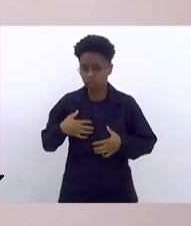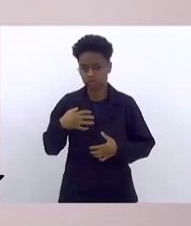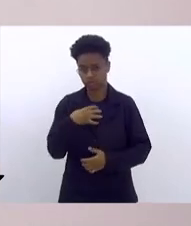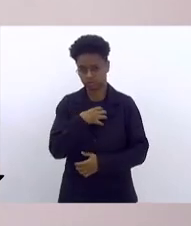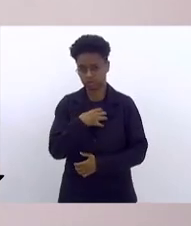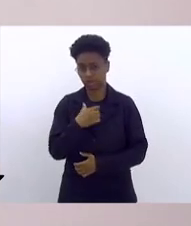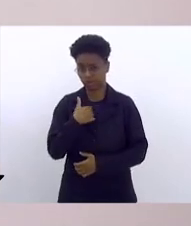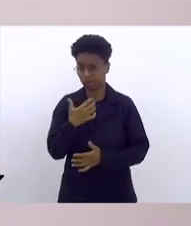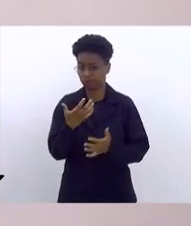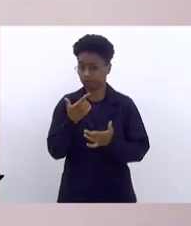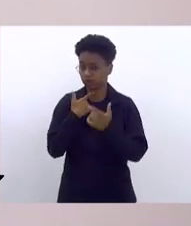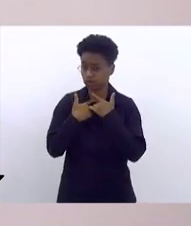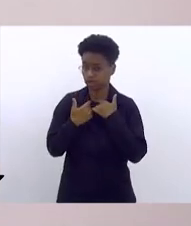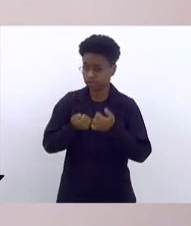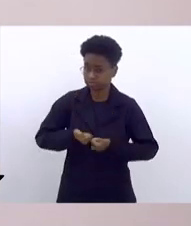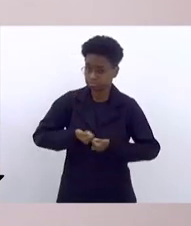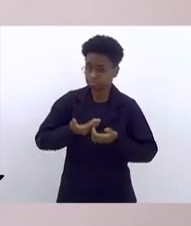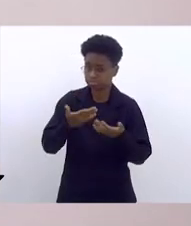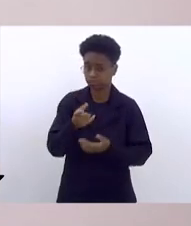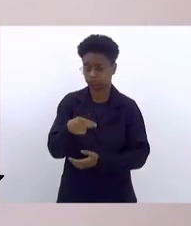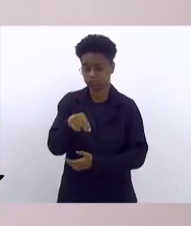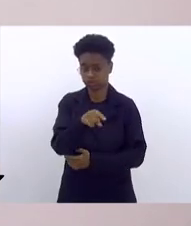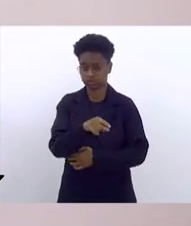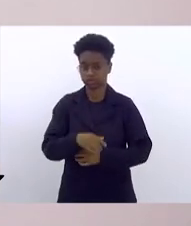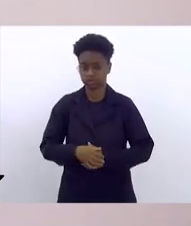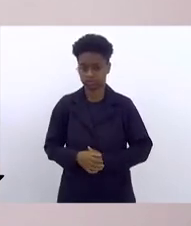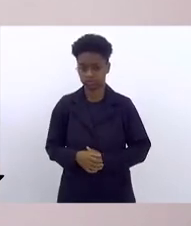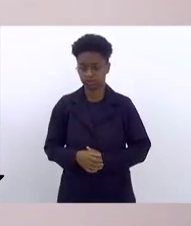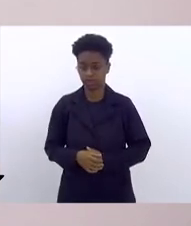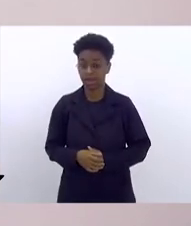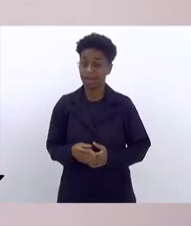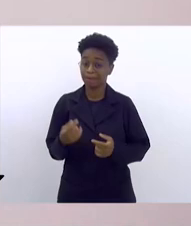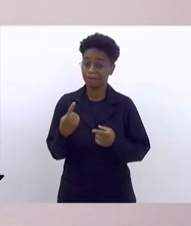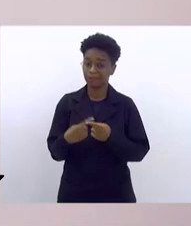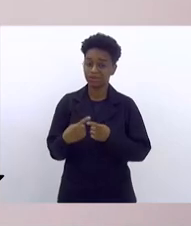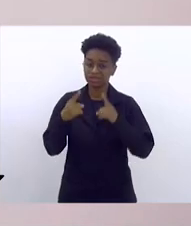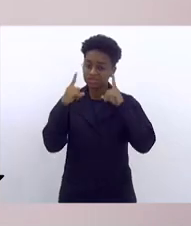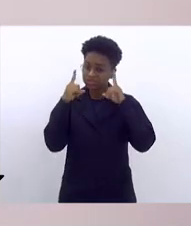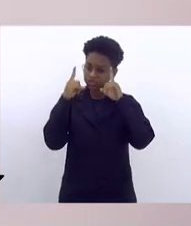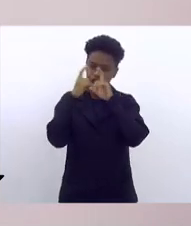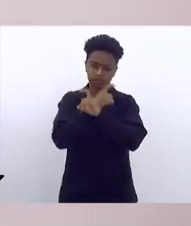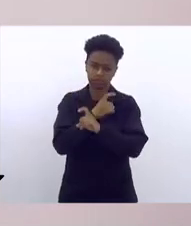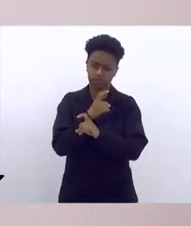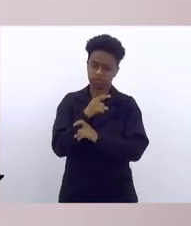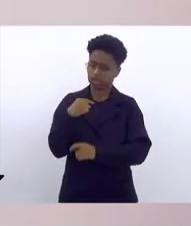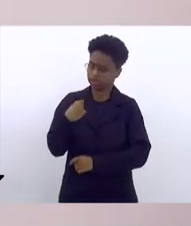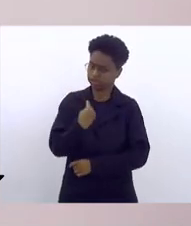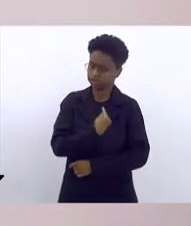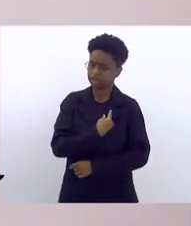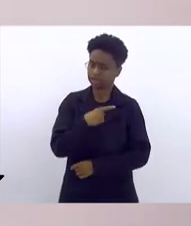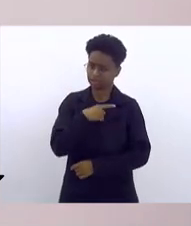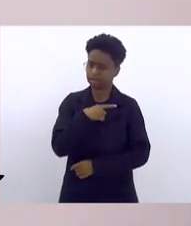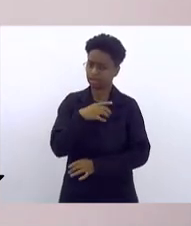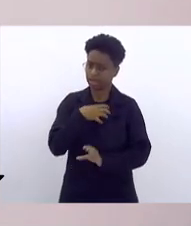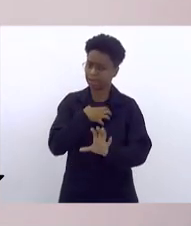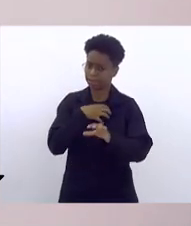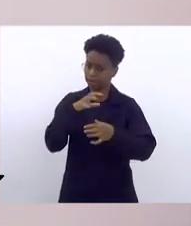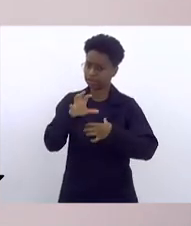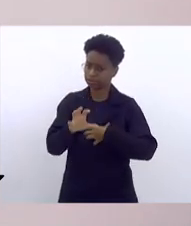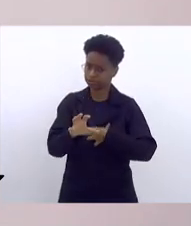queria compartilhar isso com vocês porque é muito difícil para a gente que tem empatia